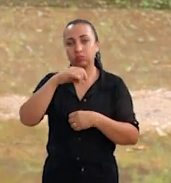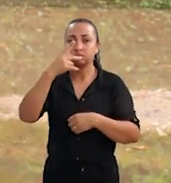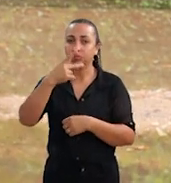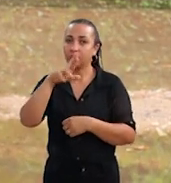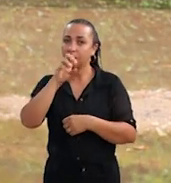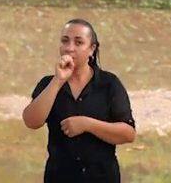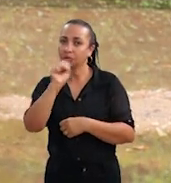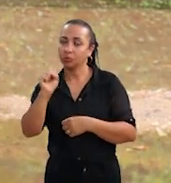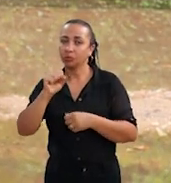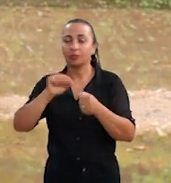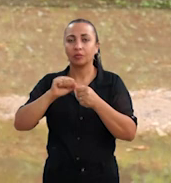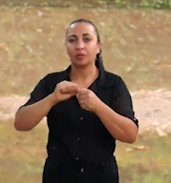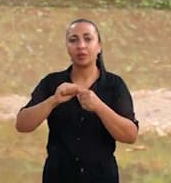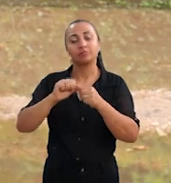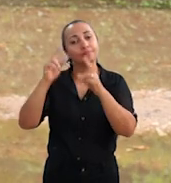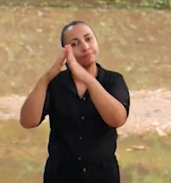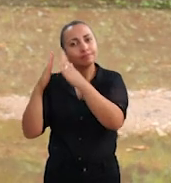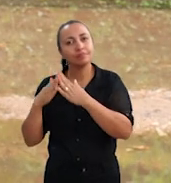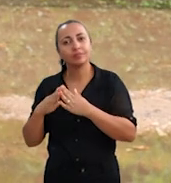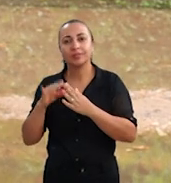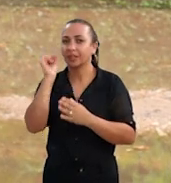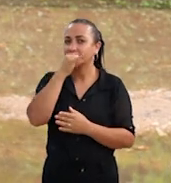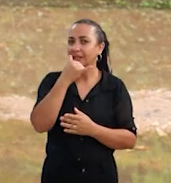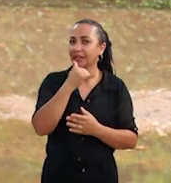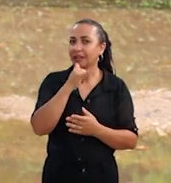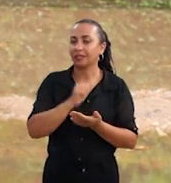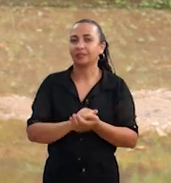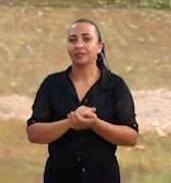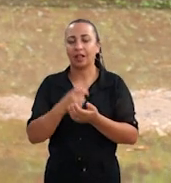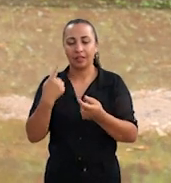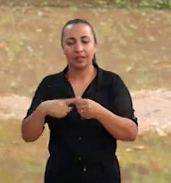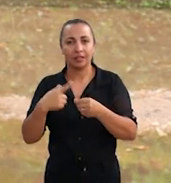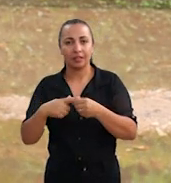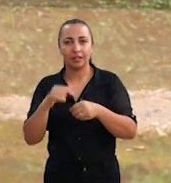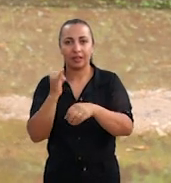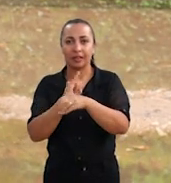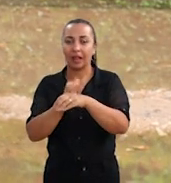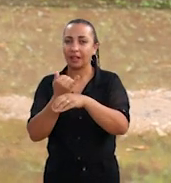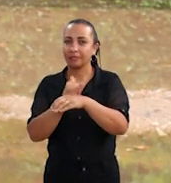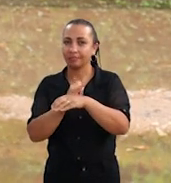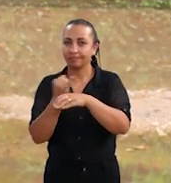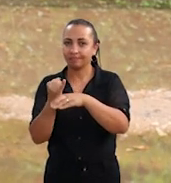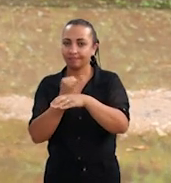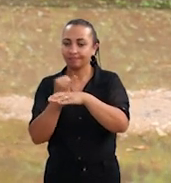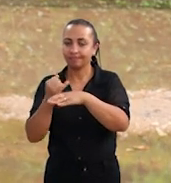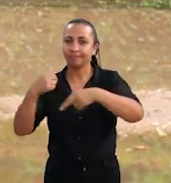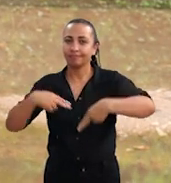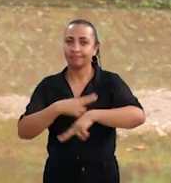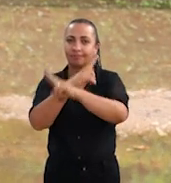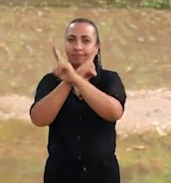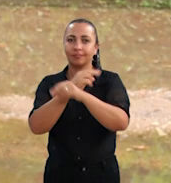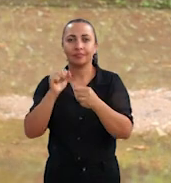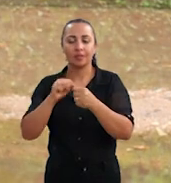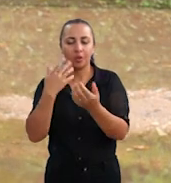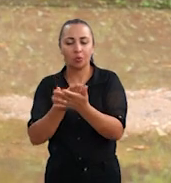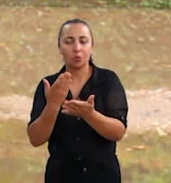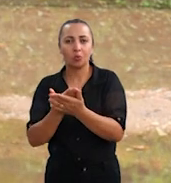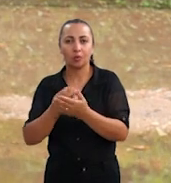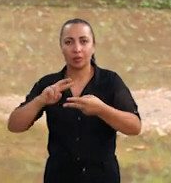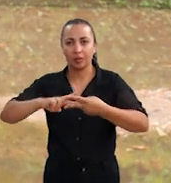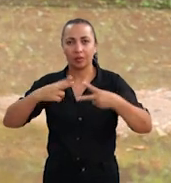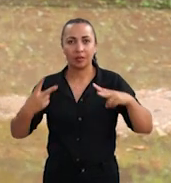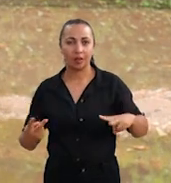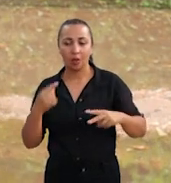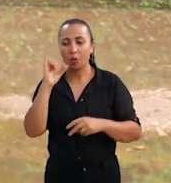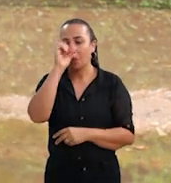artesanal exclusivamente na Itália. Em Itapetinga, pesquisadores da Universidade Estadual do Sudoeste da Bahia estudaram a genética de